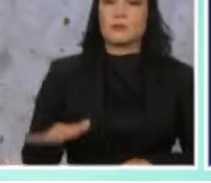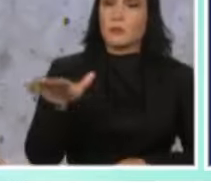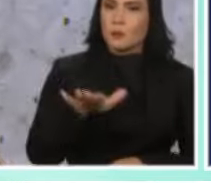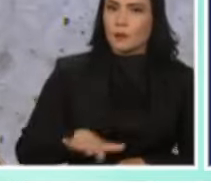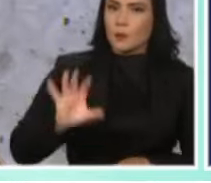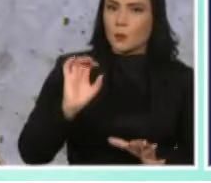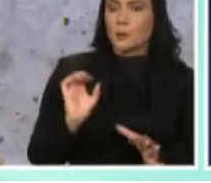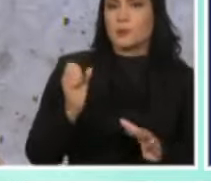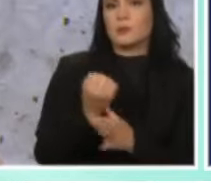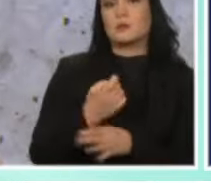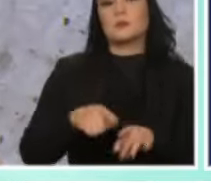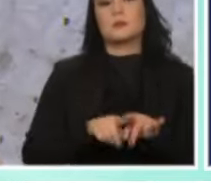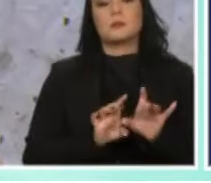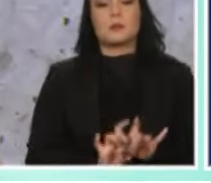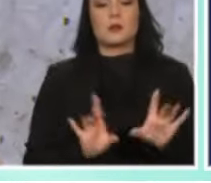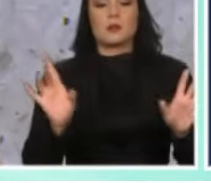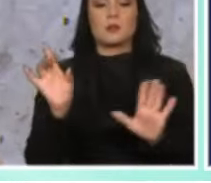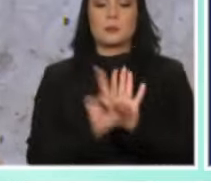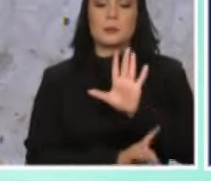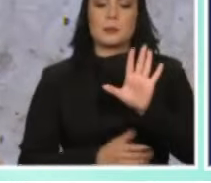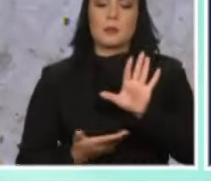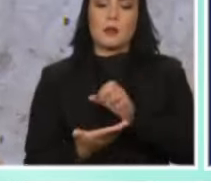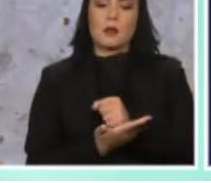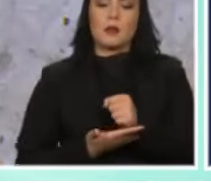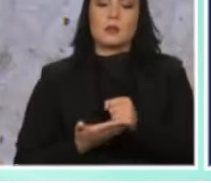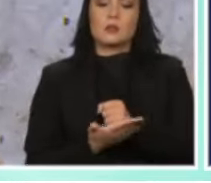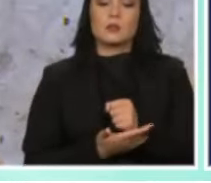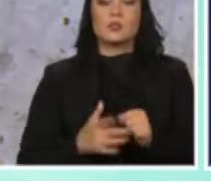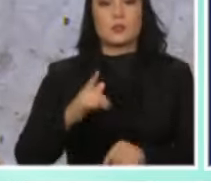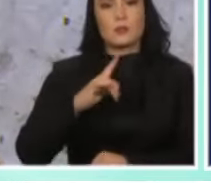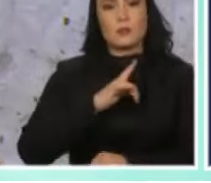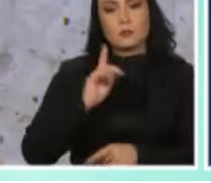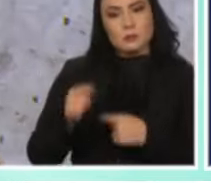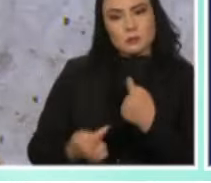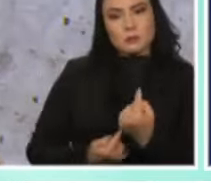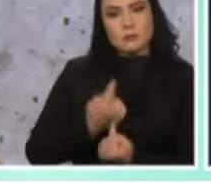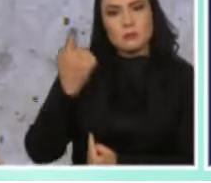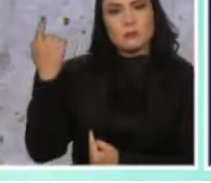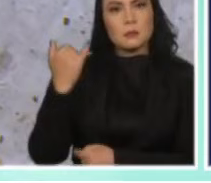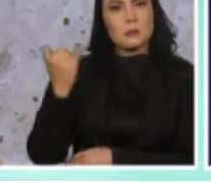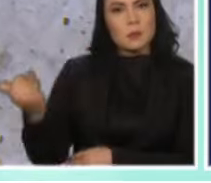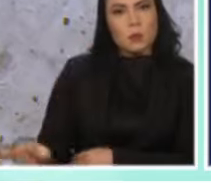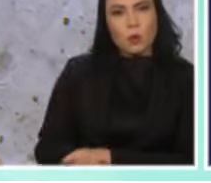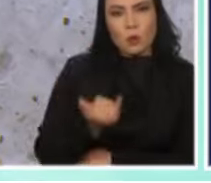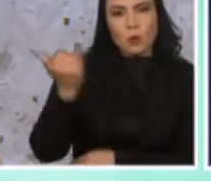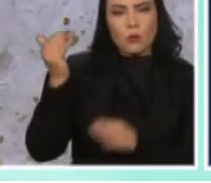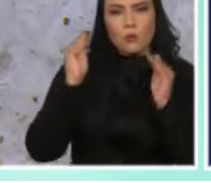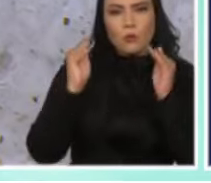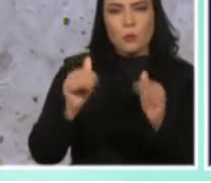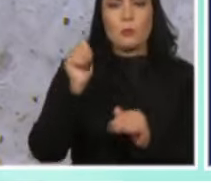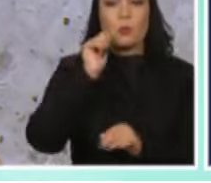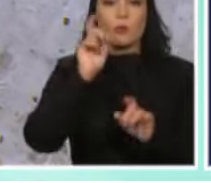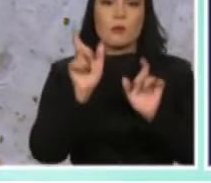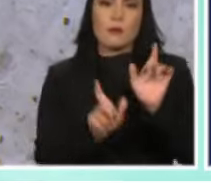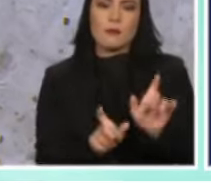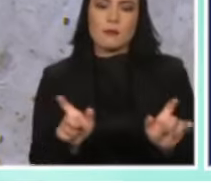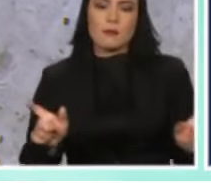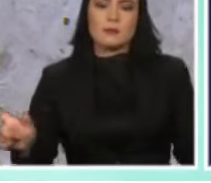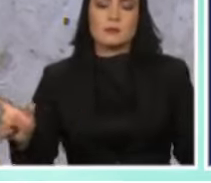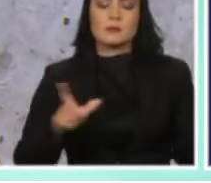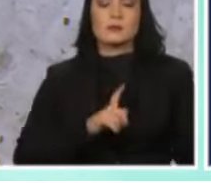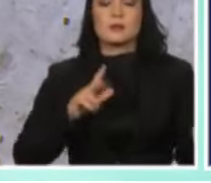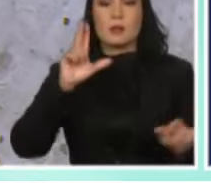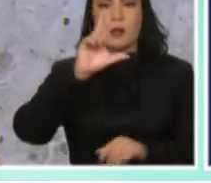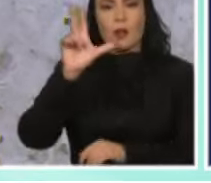é para esse caldo político também ele alimenta essa insatisfação Por parte dos deputados Por